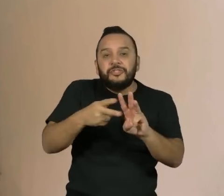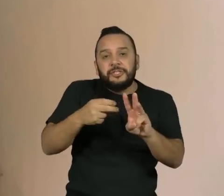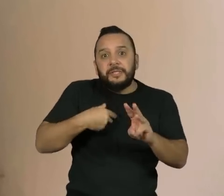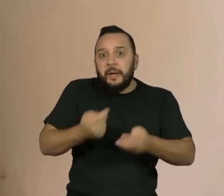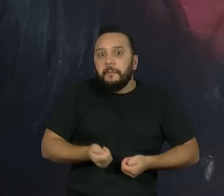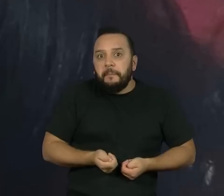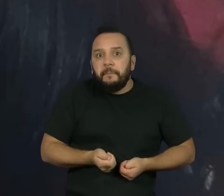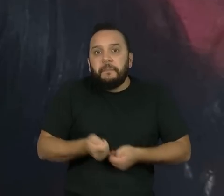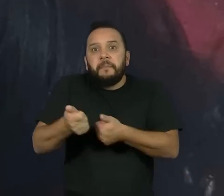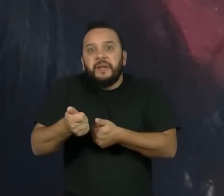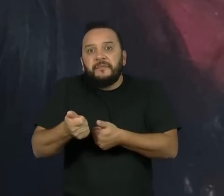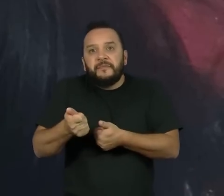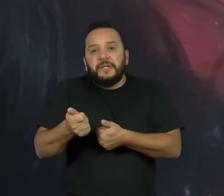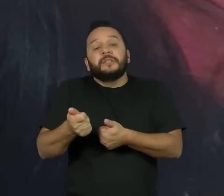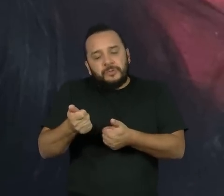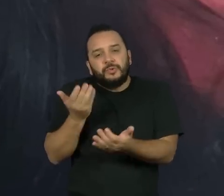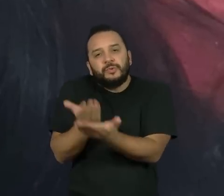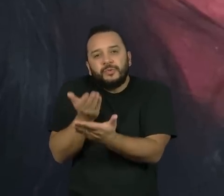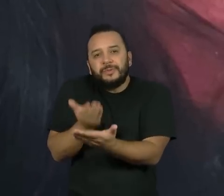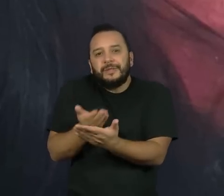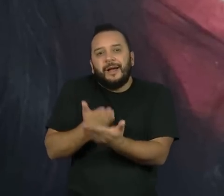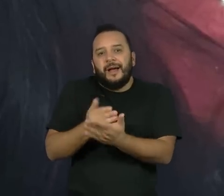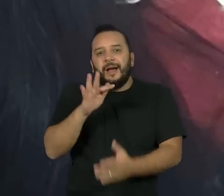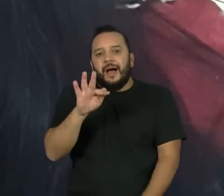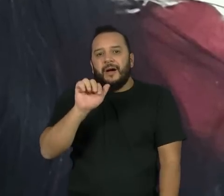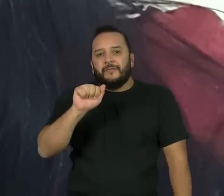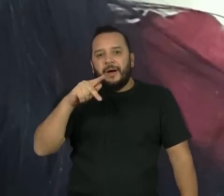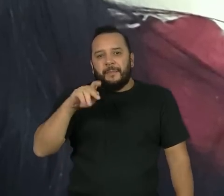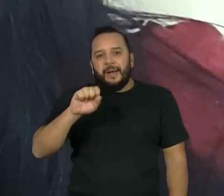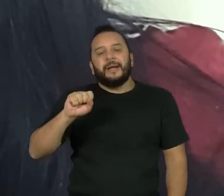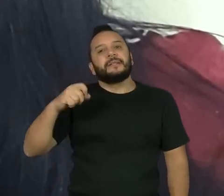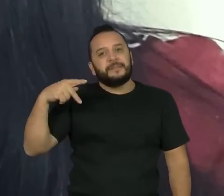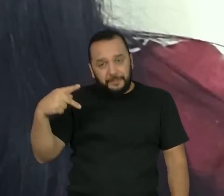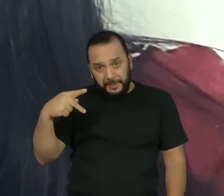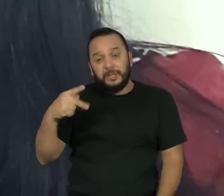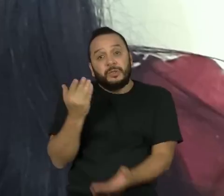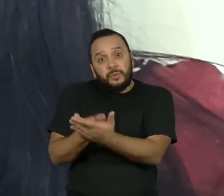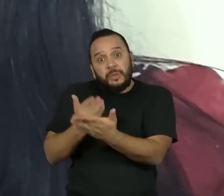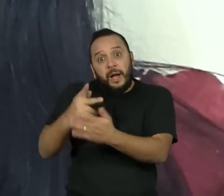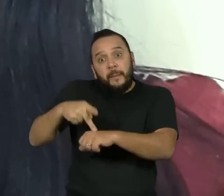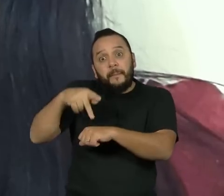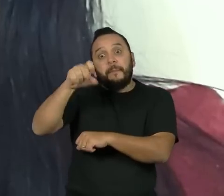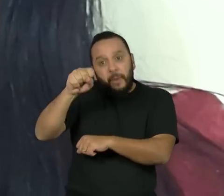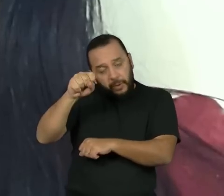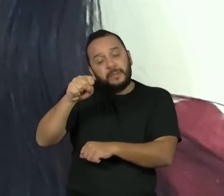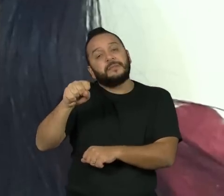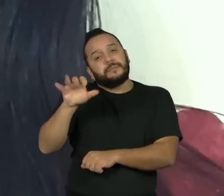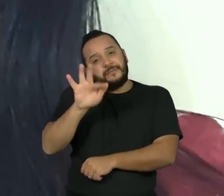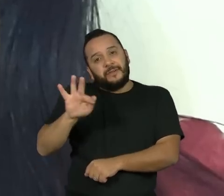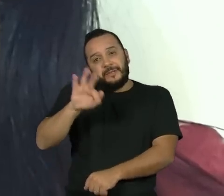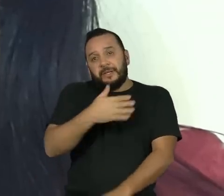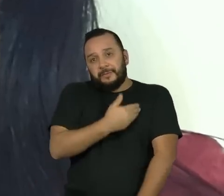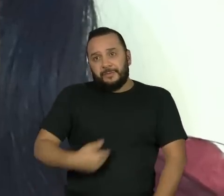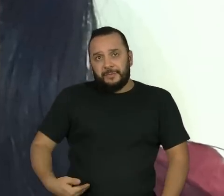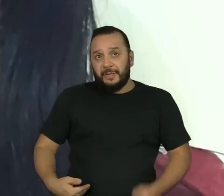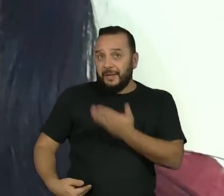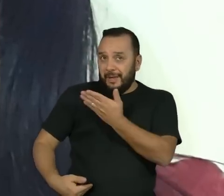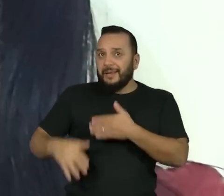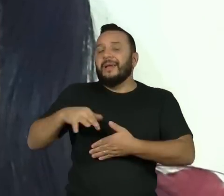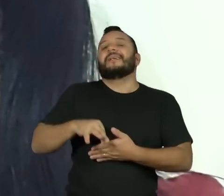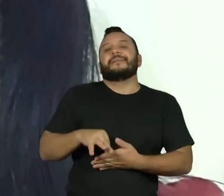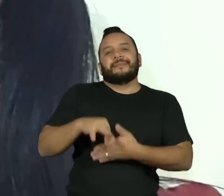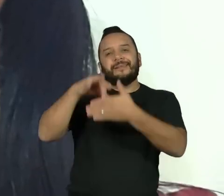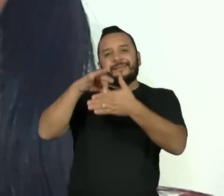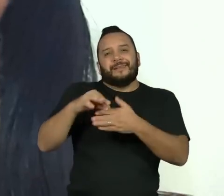da FAPESP para fazer pós-graduação em uma universidade pública. As diversas faces da líder indígena